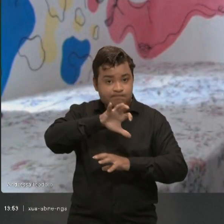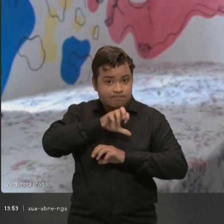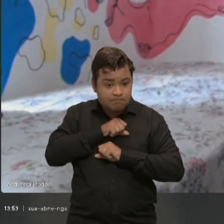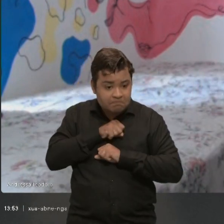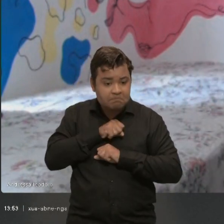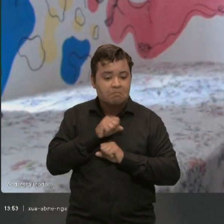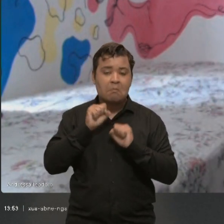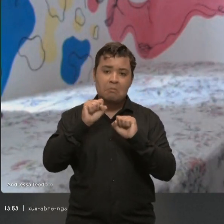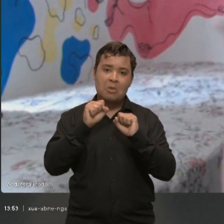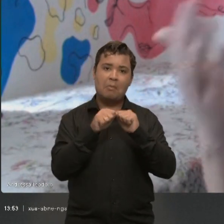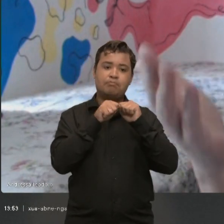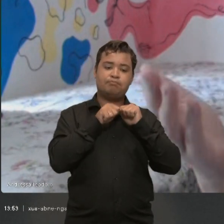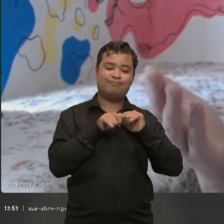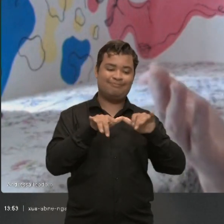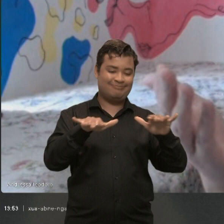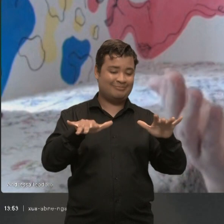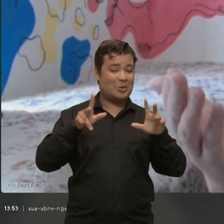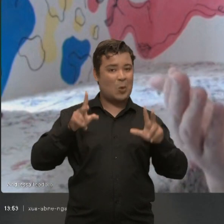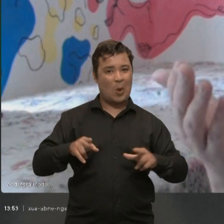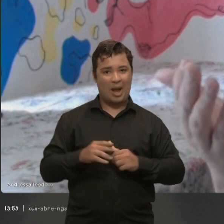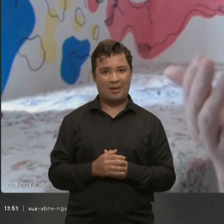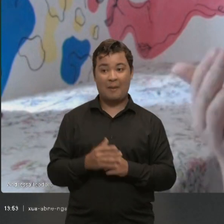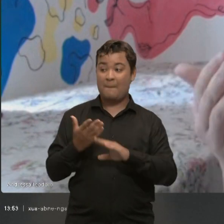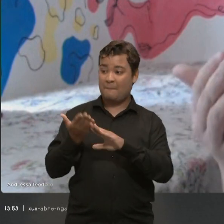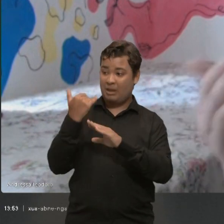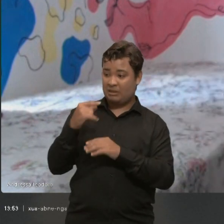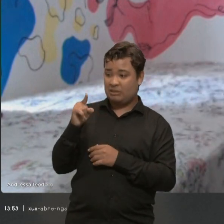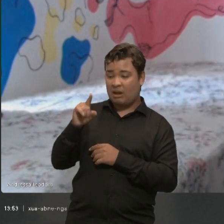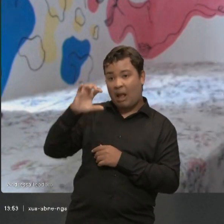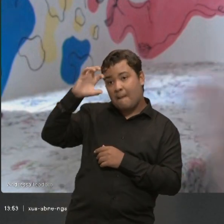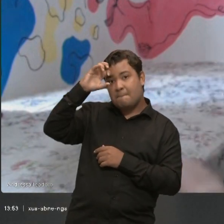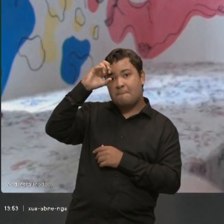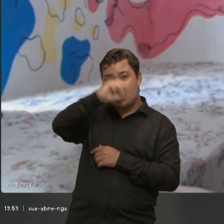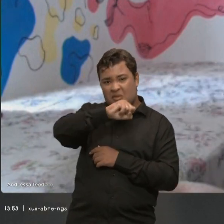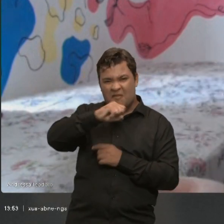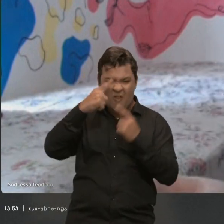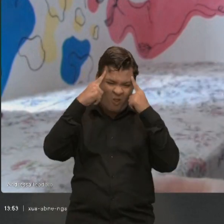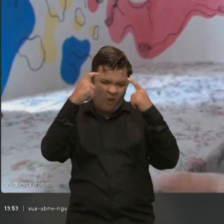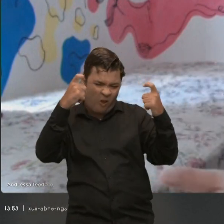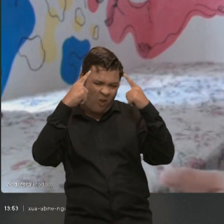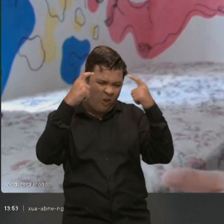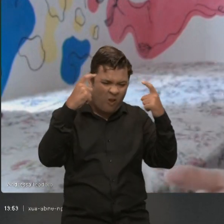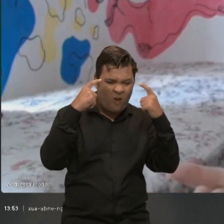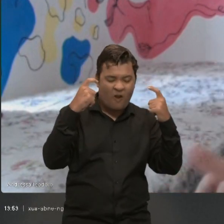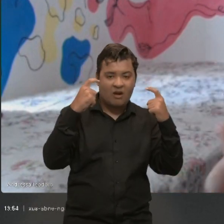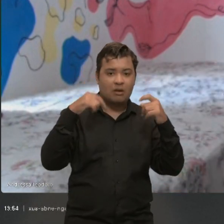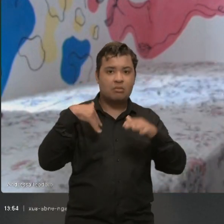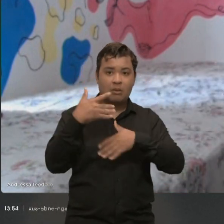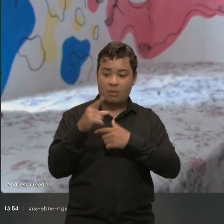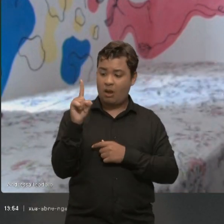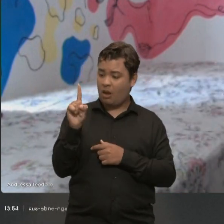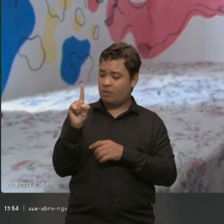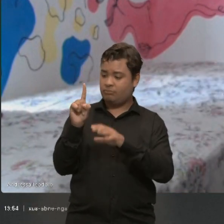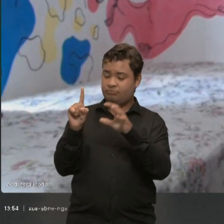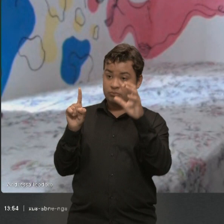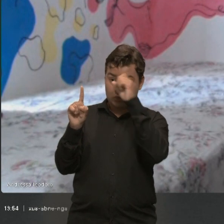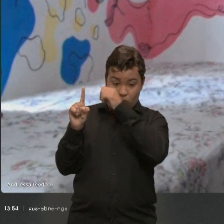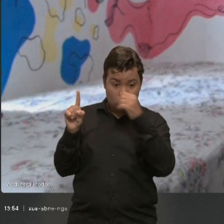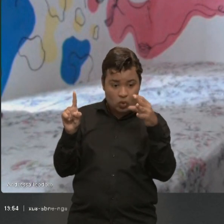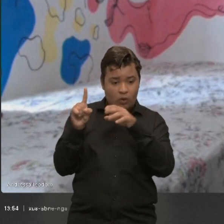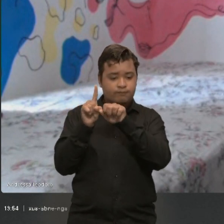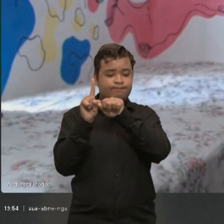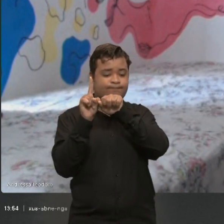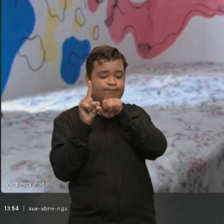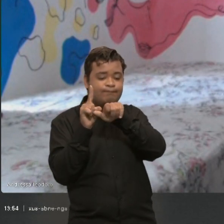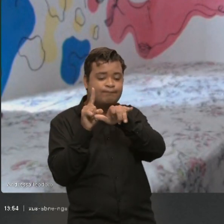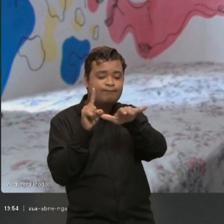dia a violência foi transmitida como método de resolução de conflito, outras ferramentas também podem ser transmitidas. Então, sim, é legal porque